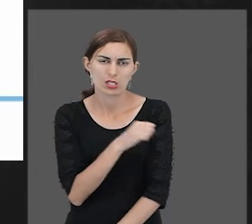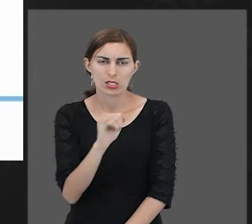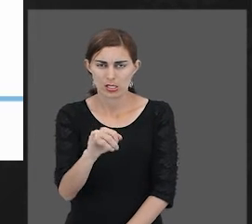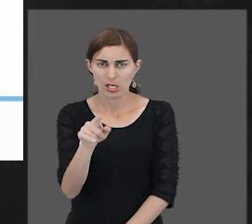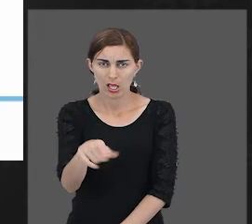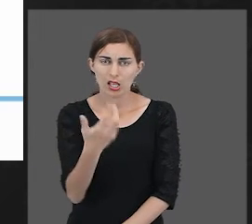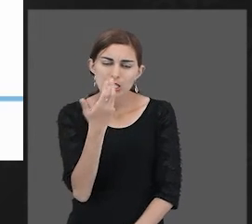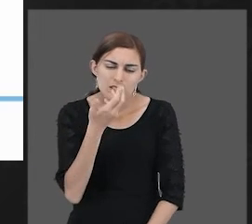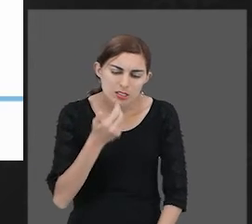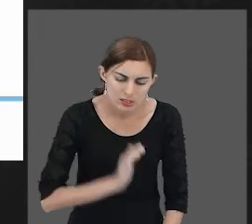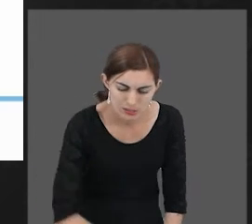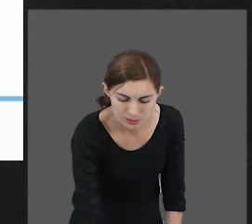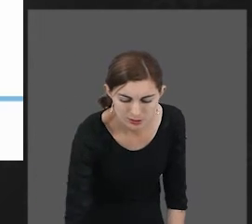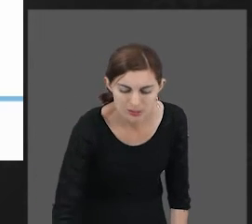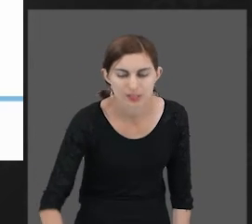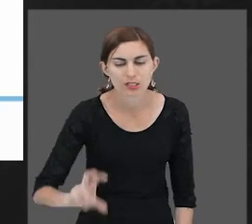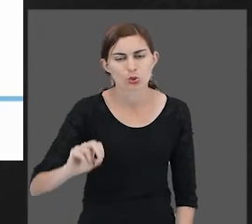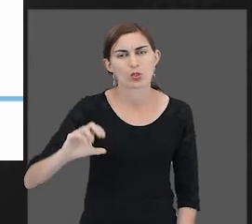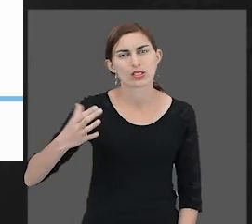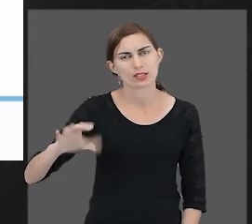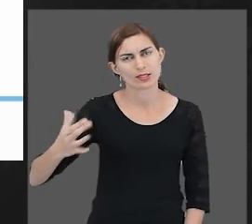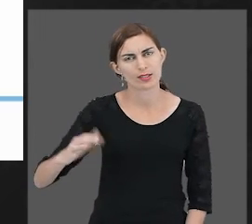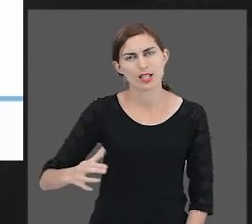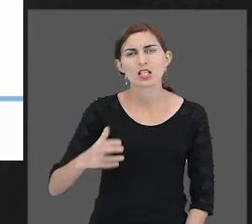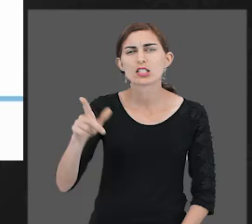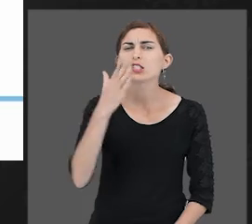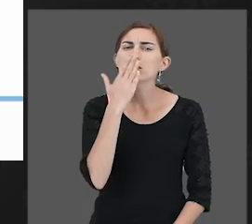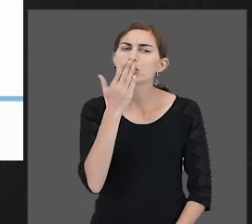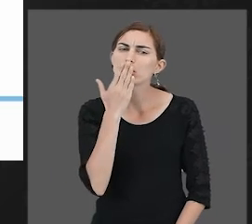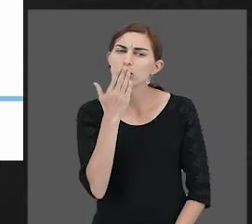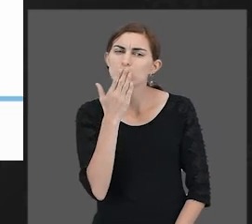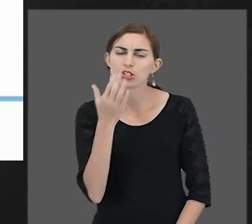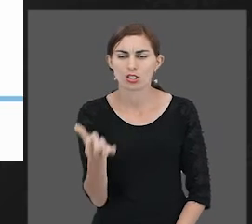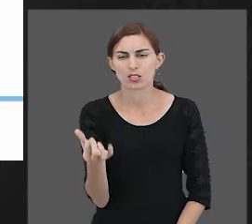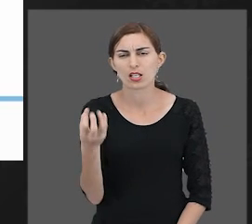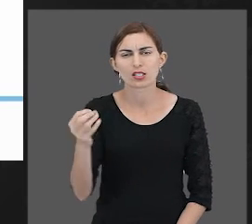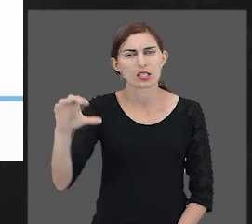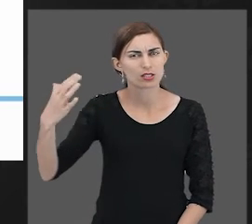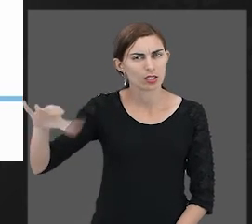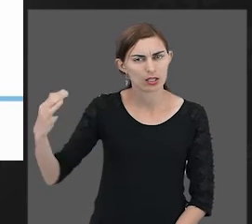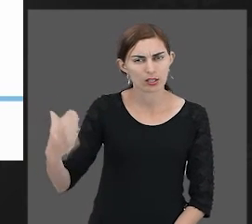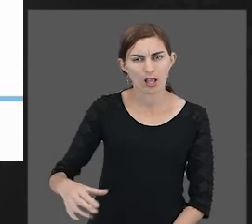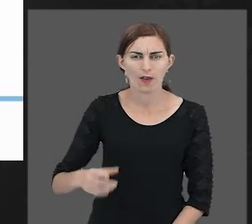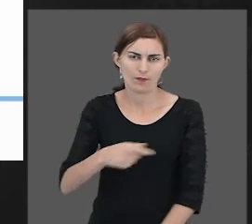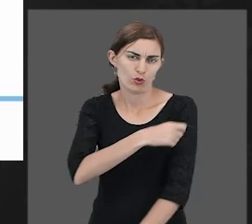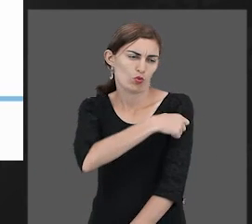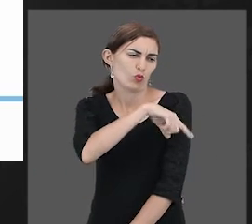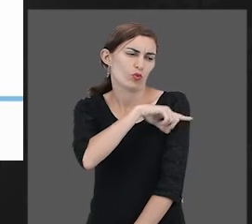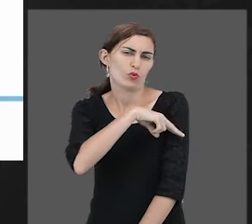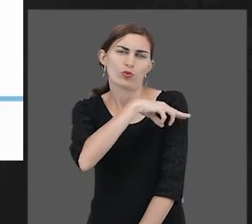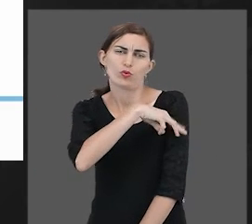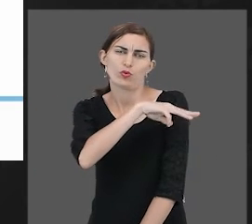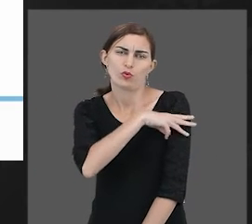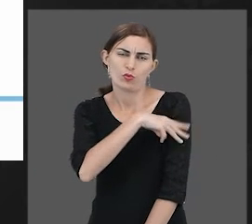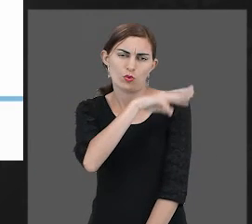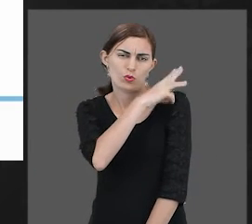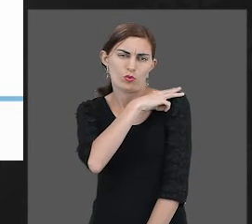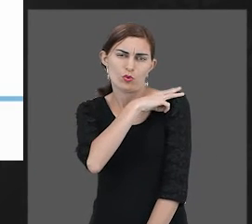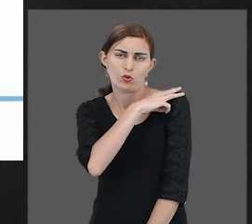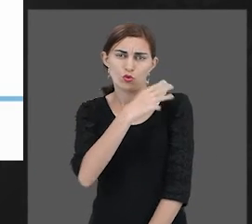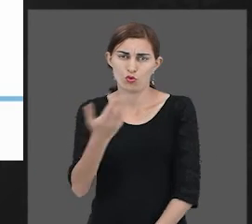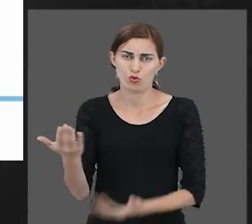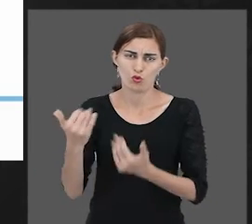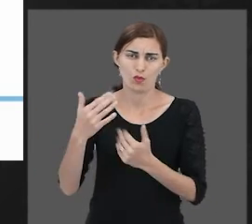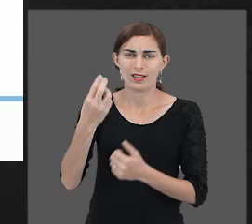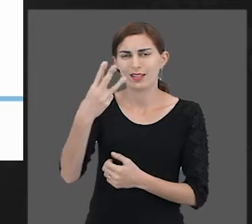ele é um aluno da pré-escola, 50 centavos. Se é uma escola indígena e quilombola, 60 centavos. O ensino fundamental, médio e a educação de